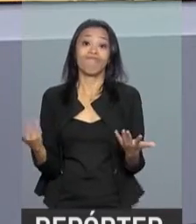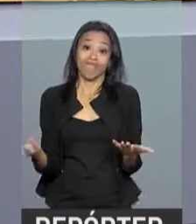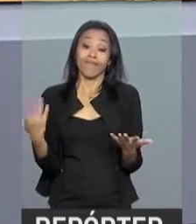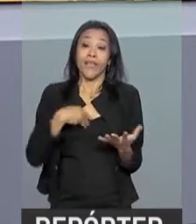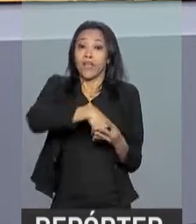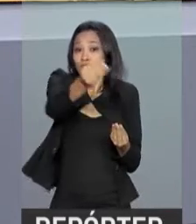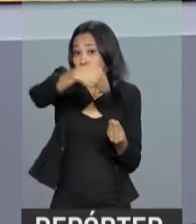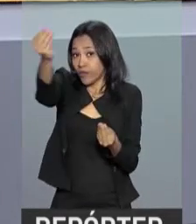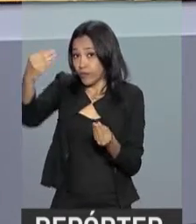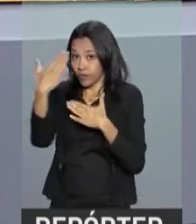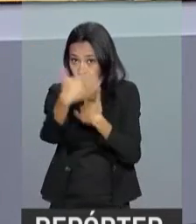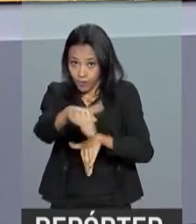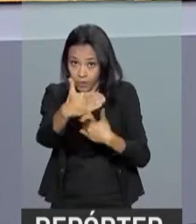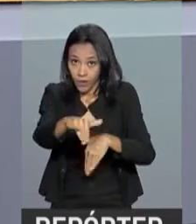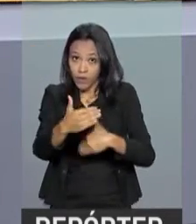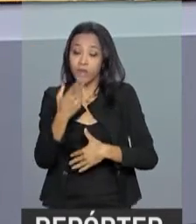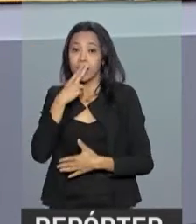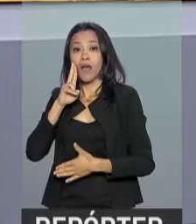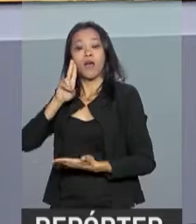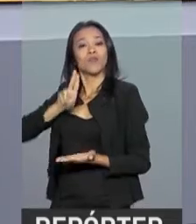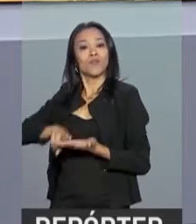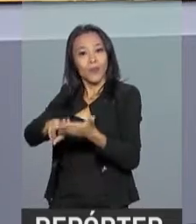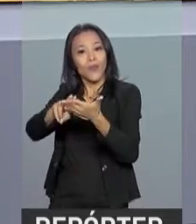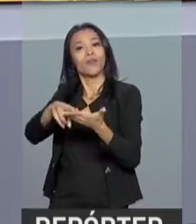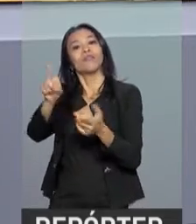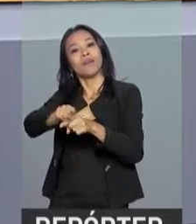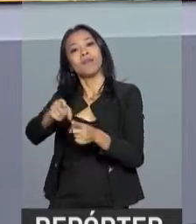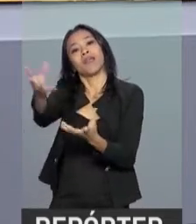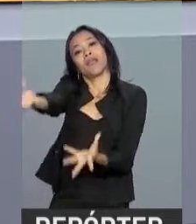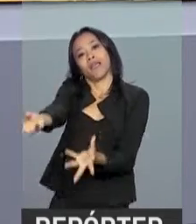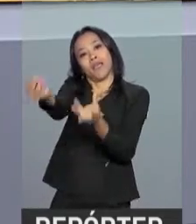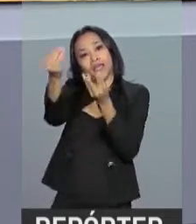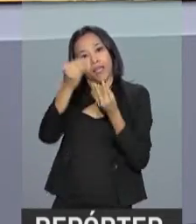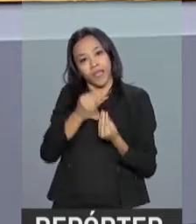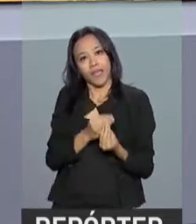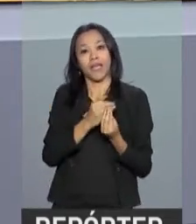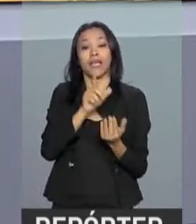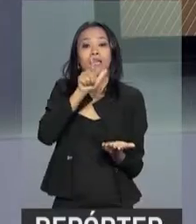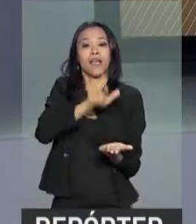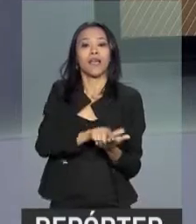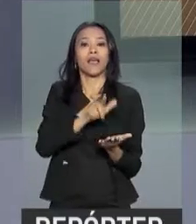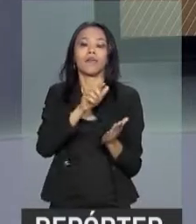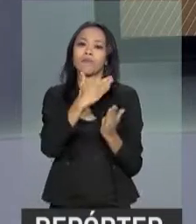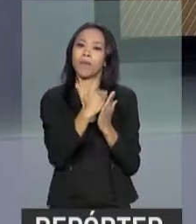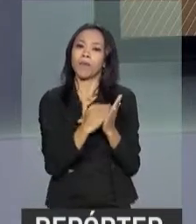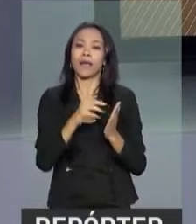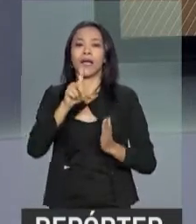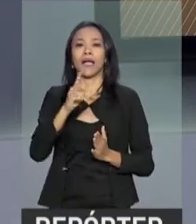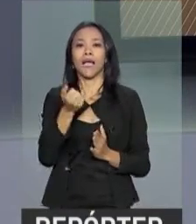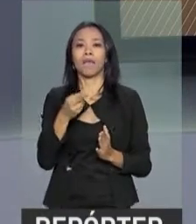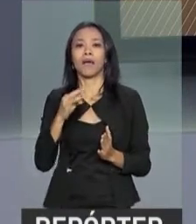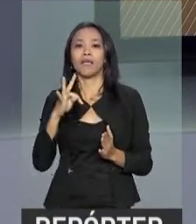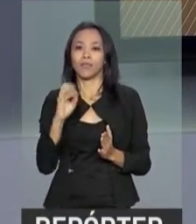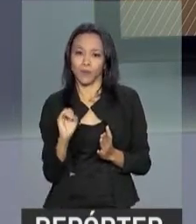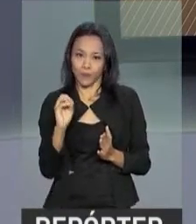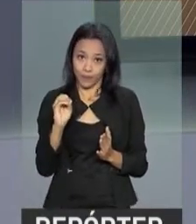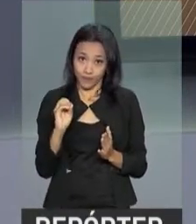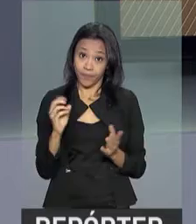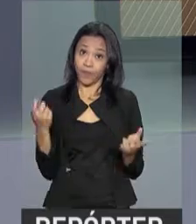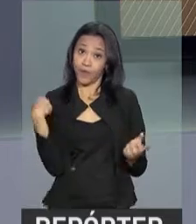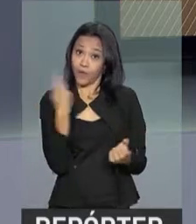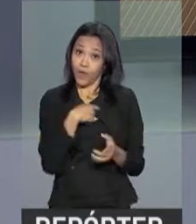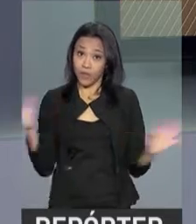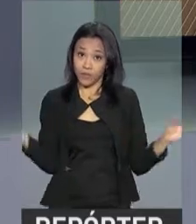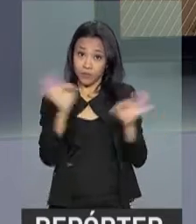distribuir as avaliações os correios também fazem a devolução dos gabaritos das provas nós ficamos por aqui você pode rever as